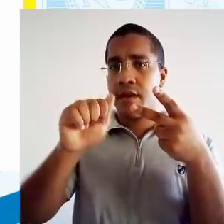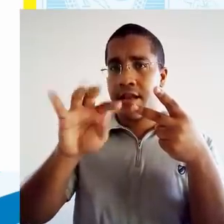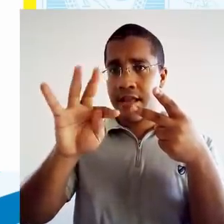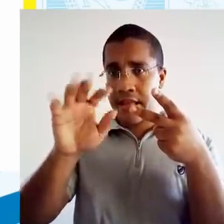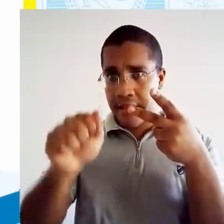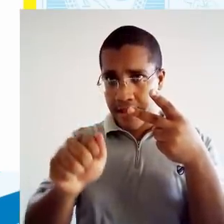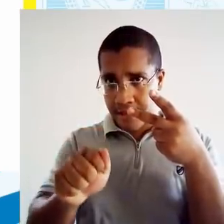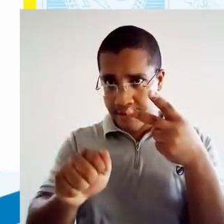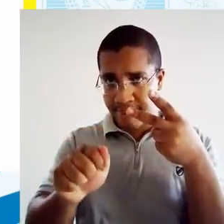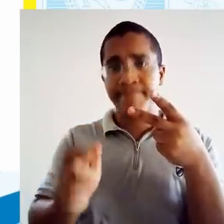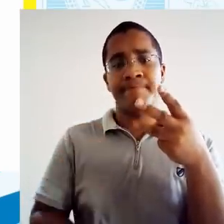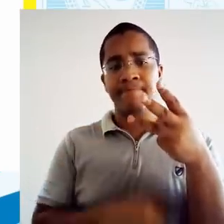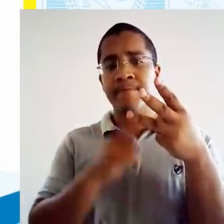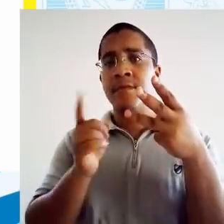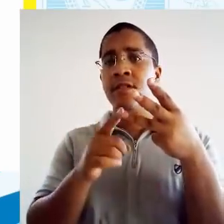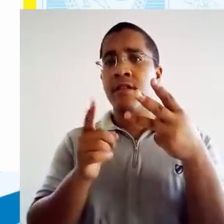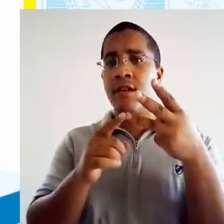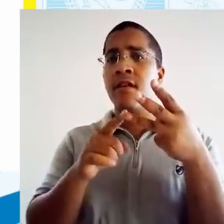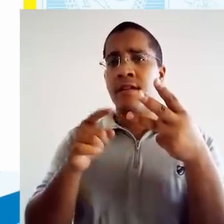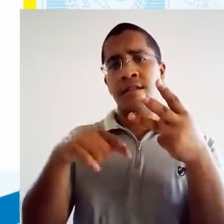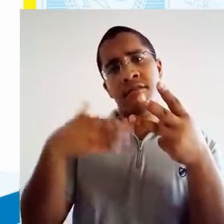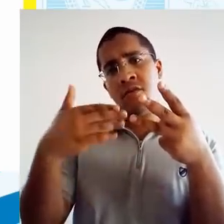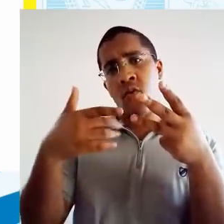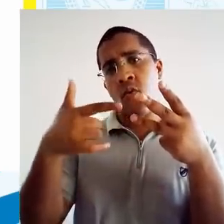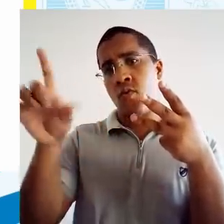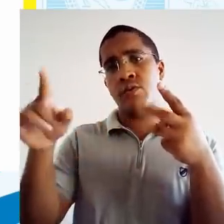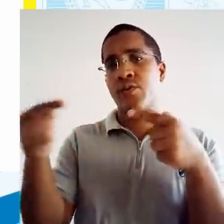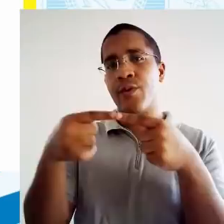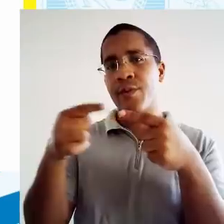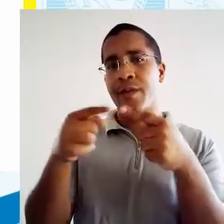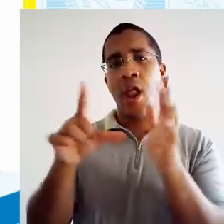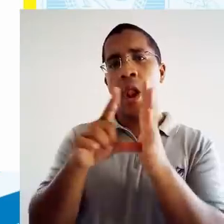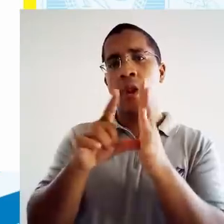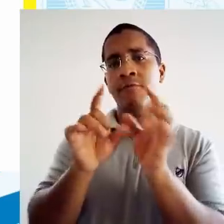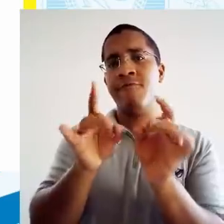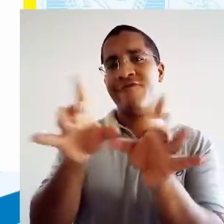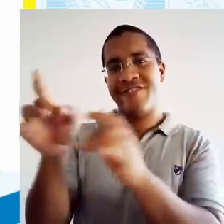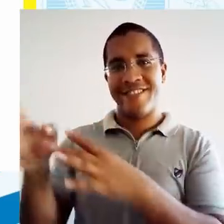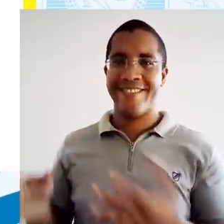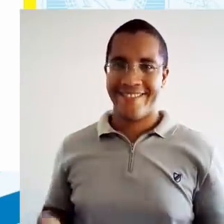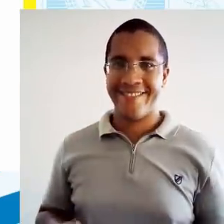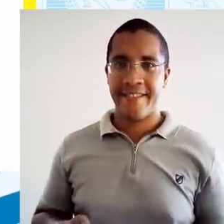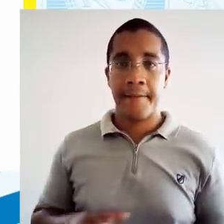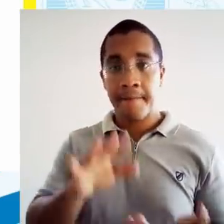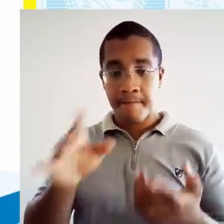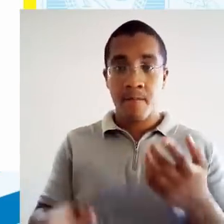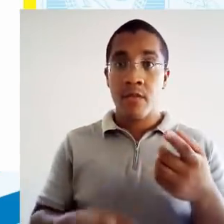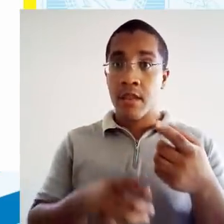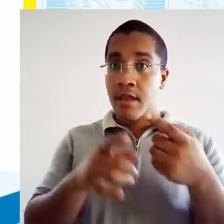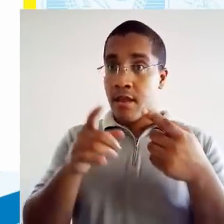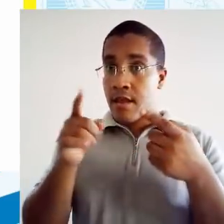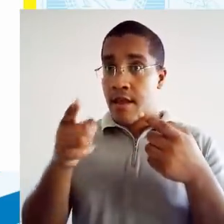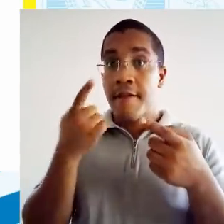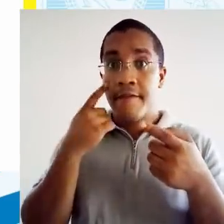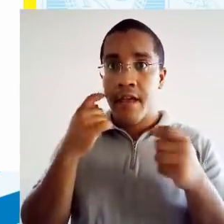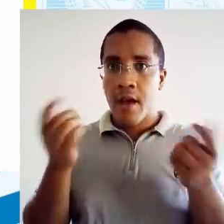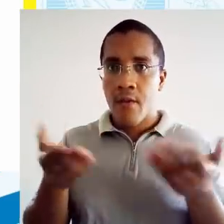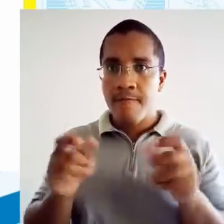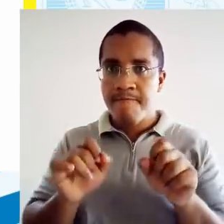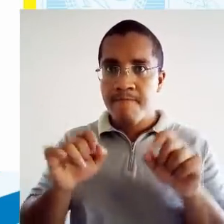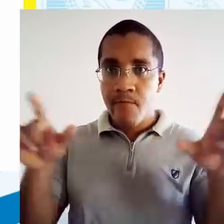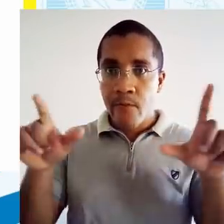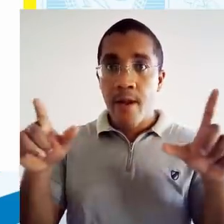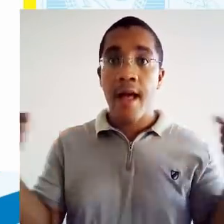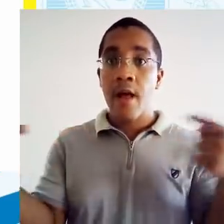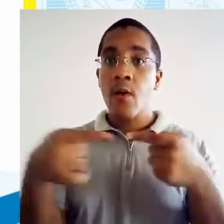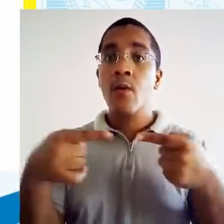com componentes comerciais, que vocês irão ver nas próximas imagens. Então, nessa imagem que vocês estão vendo do princípio